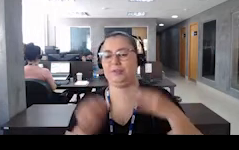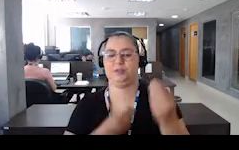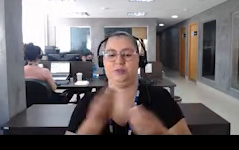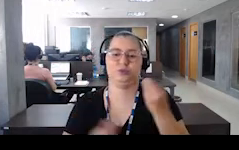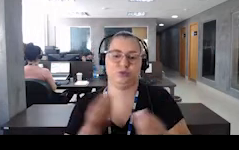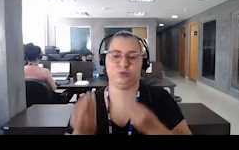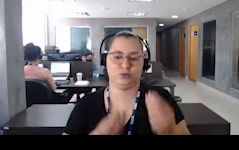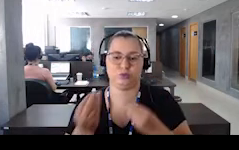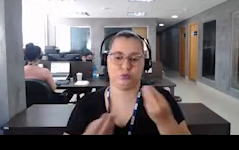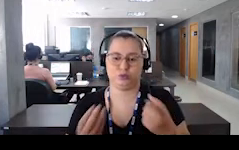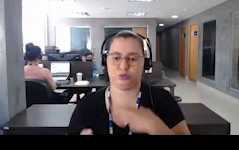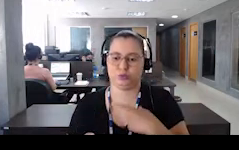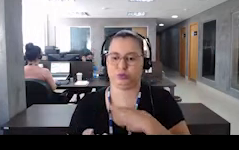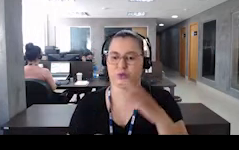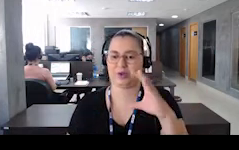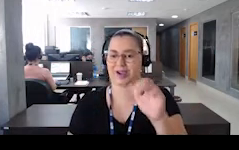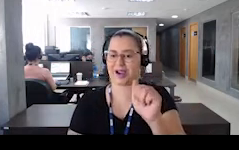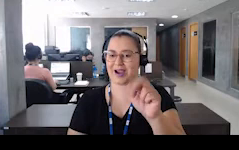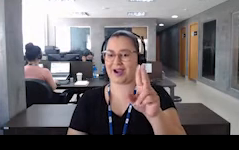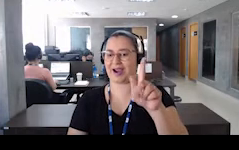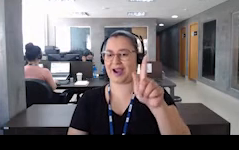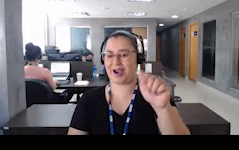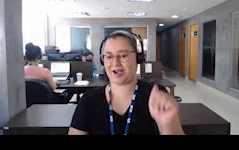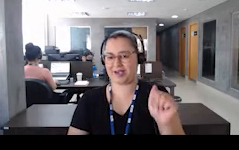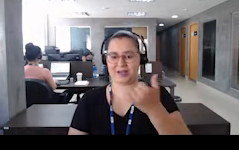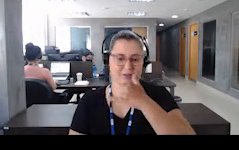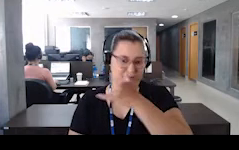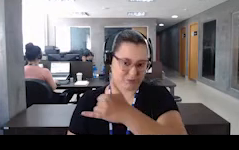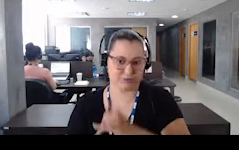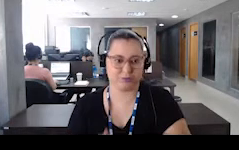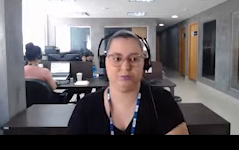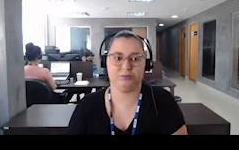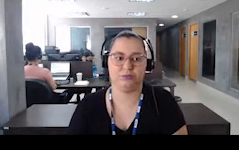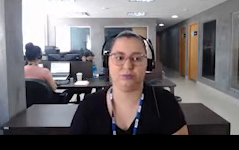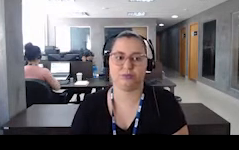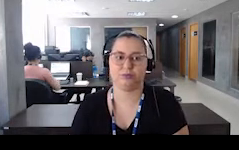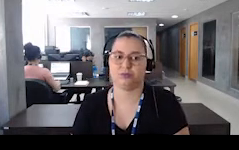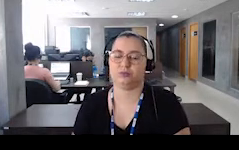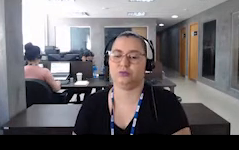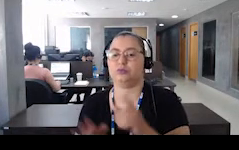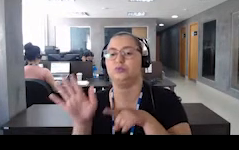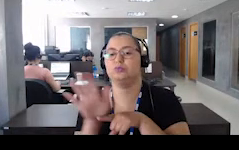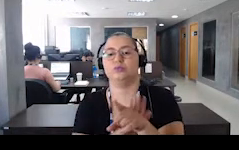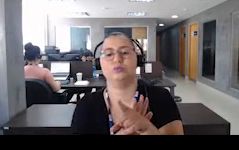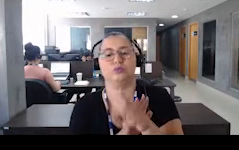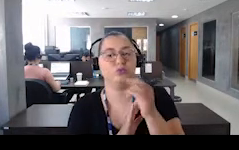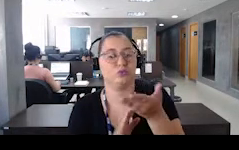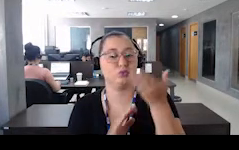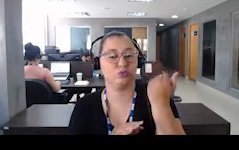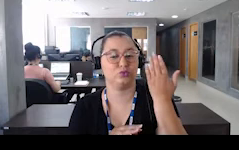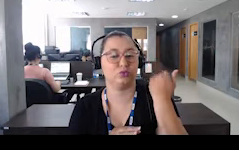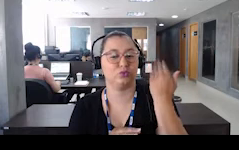da nossa demanda de carga, certo? Então, vamos continuar. Então, ele perguntou a você se o